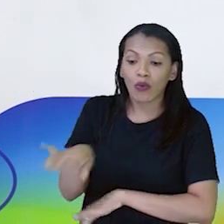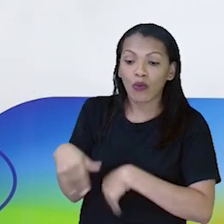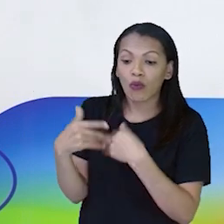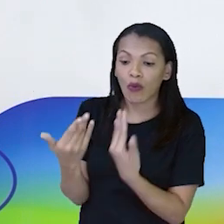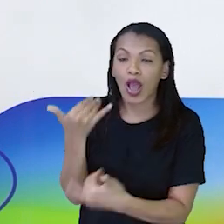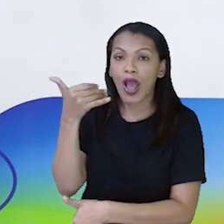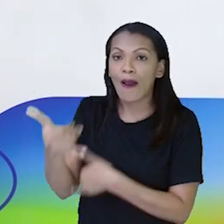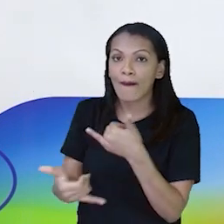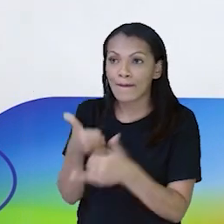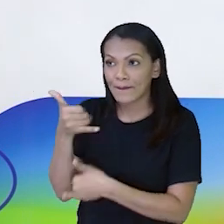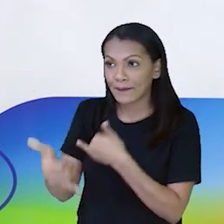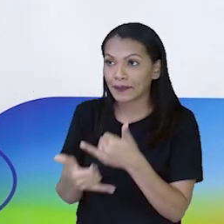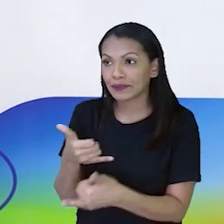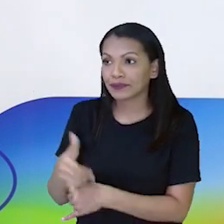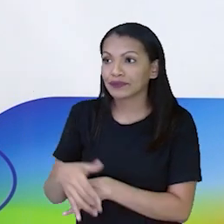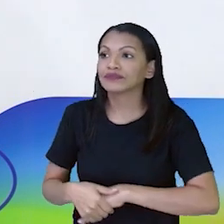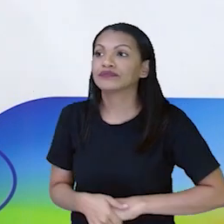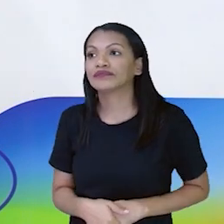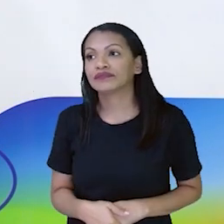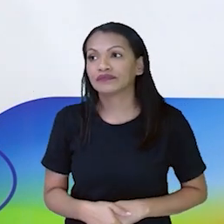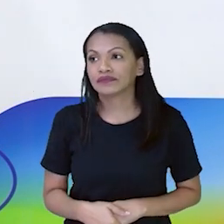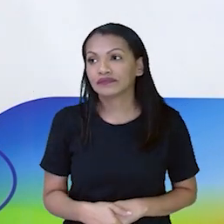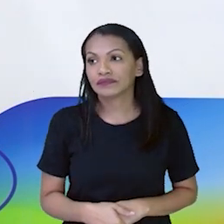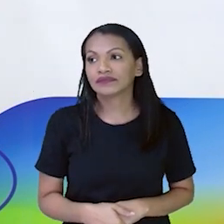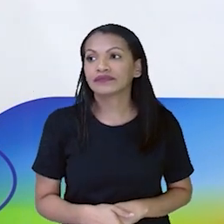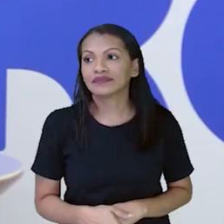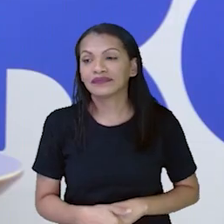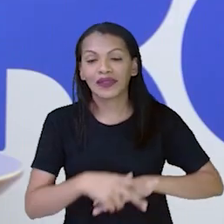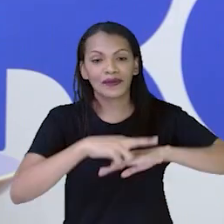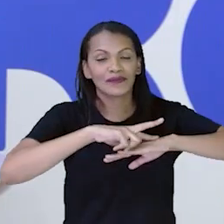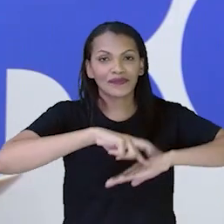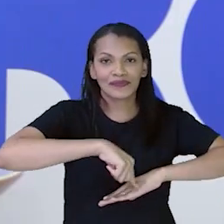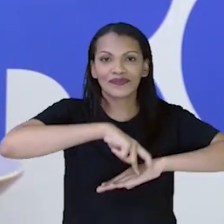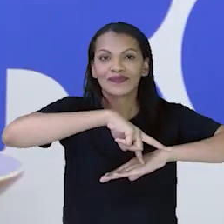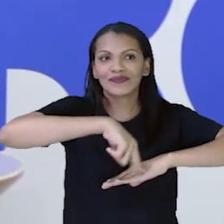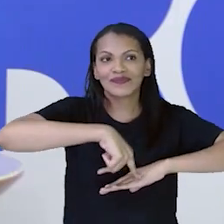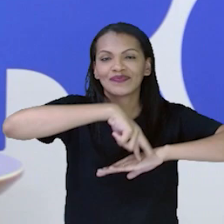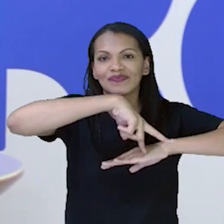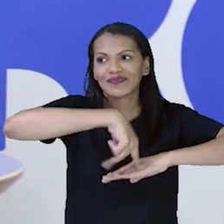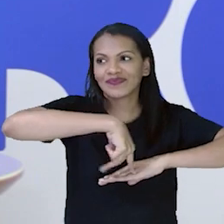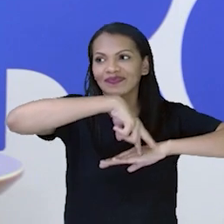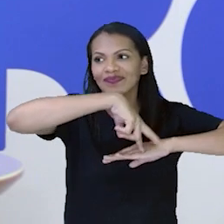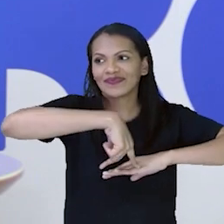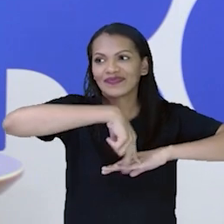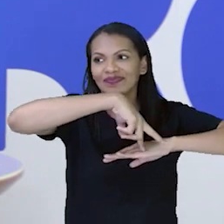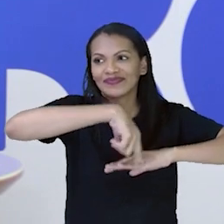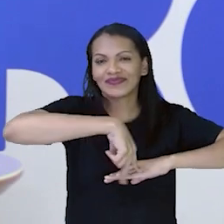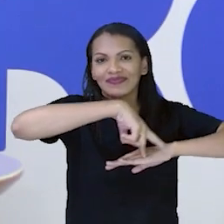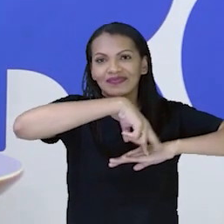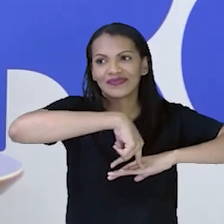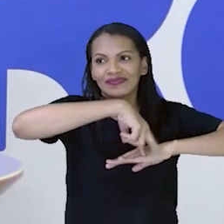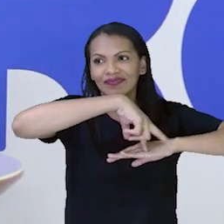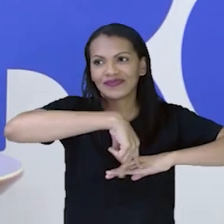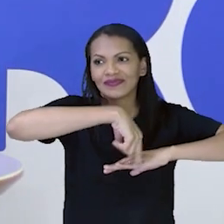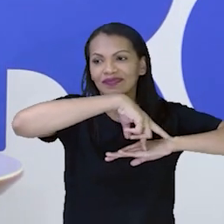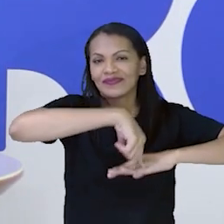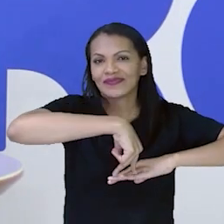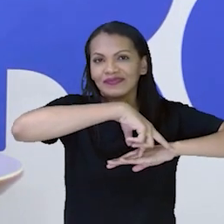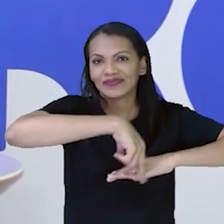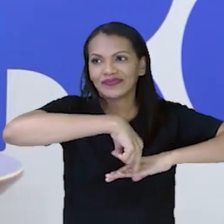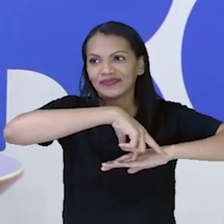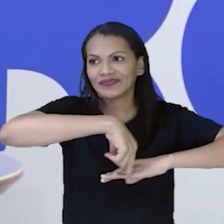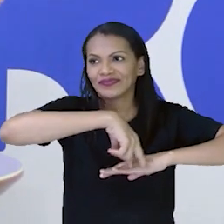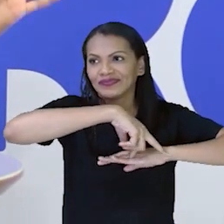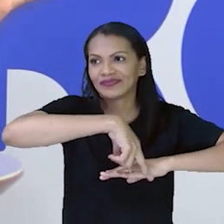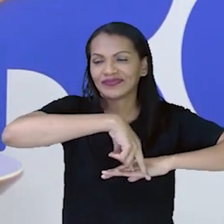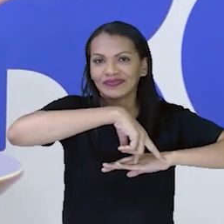dois brinquedos? Arthur escreveu aqui, ele botou. Vou ler logo skate, porque eu sei ler skate. E o outro, pop-it. Será que é assim? Pronto,